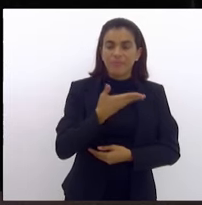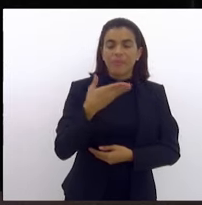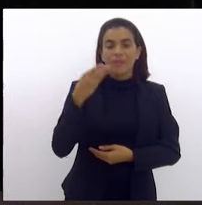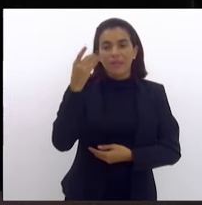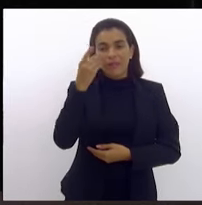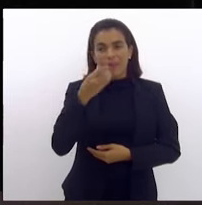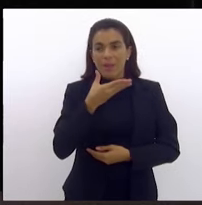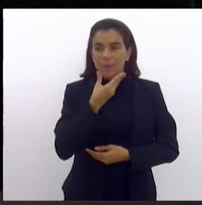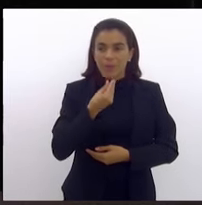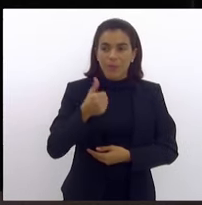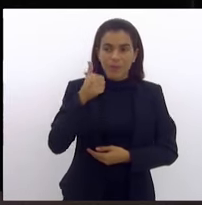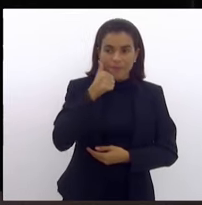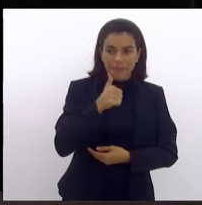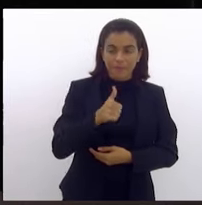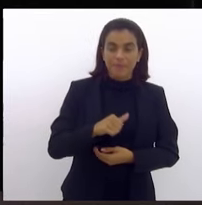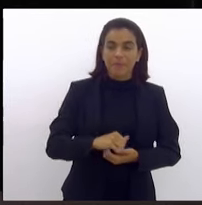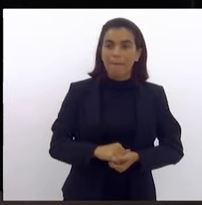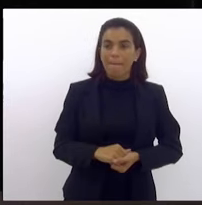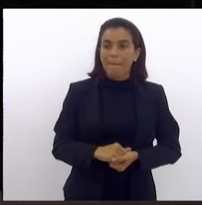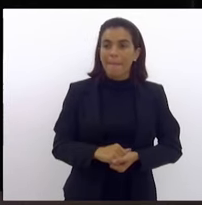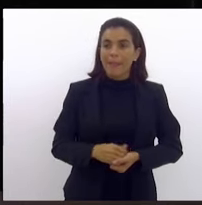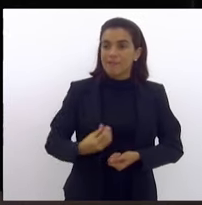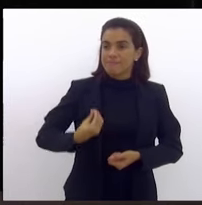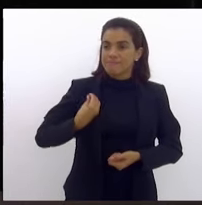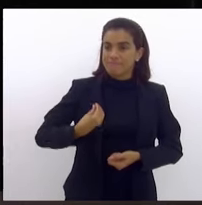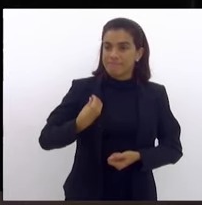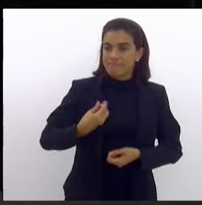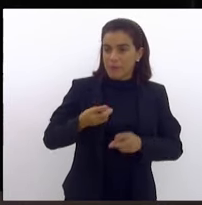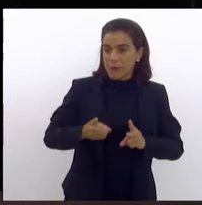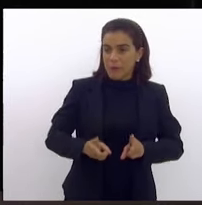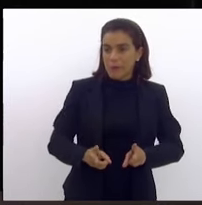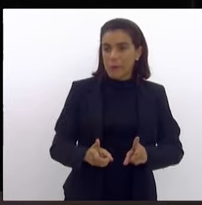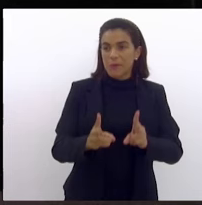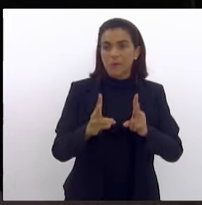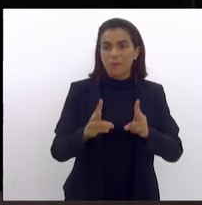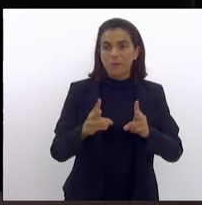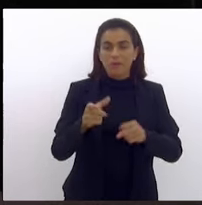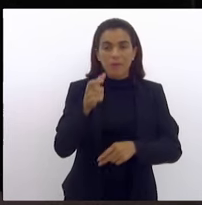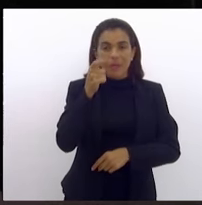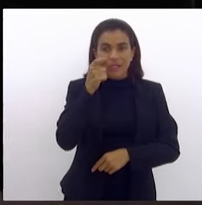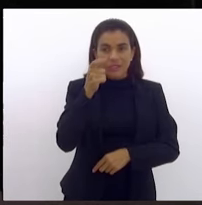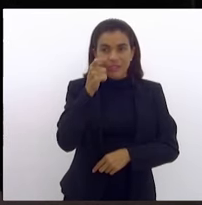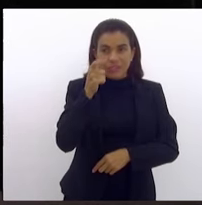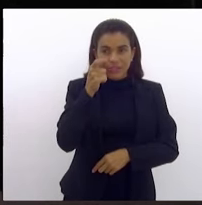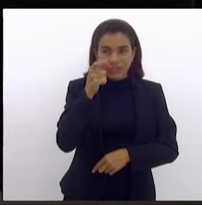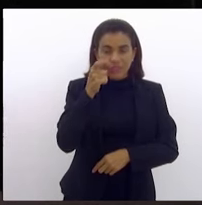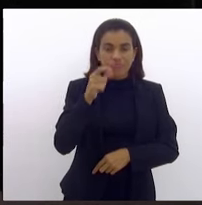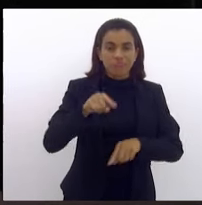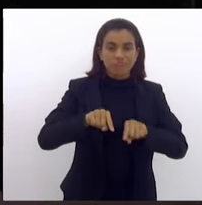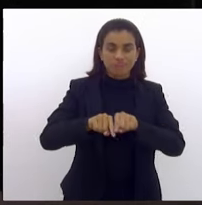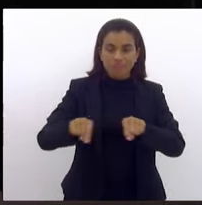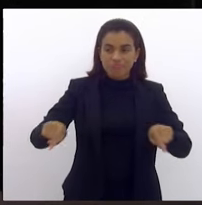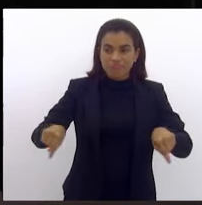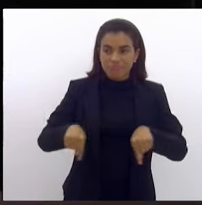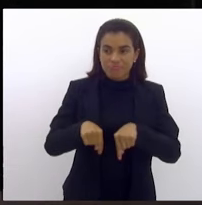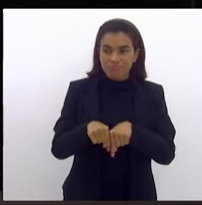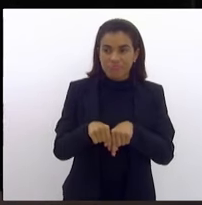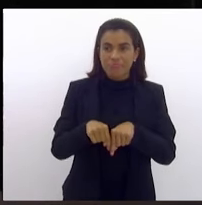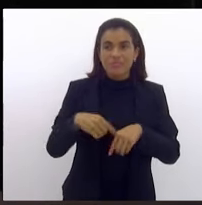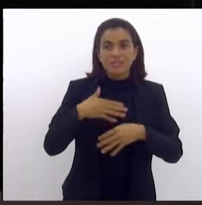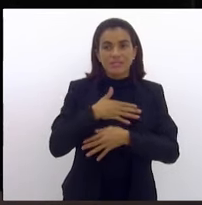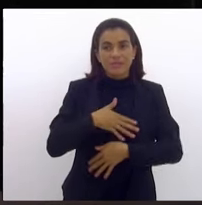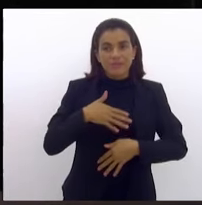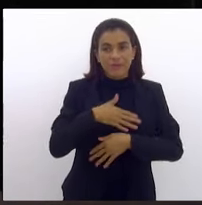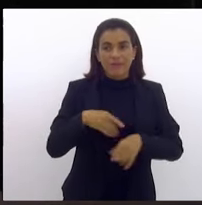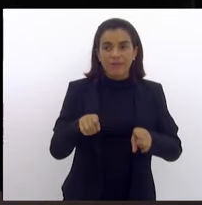e deputadas estaduais que estão aqui ainda, que estão nos assistindo nos seus gabinetes. Saudar